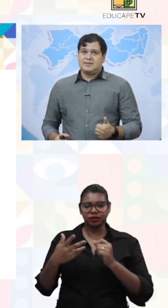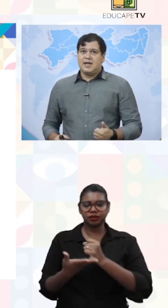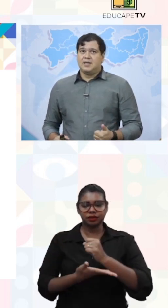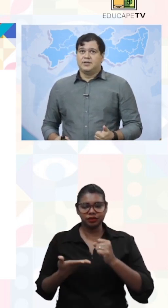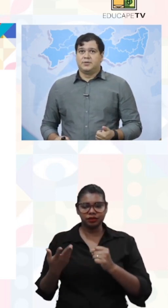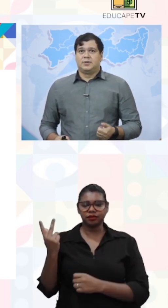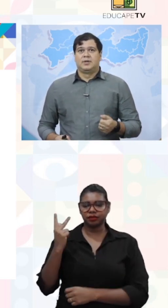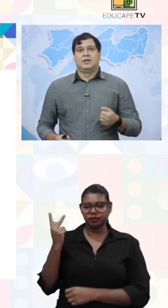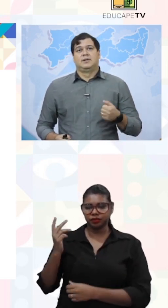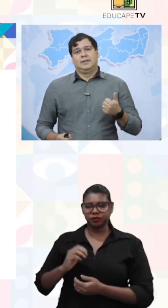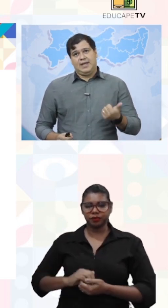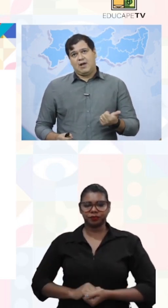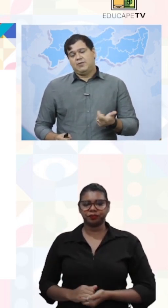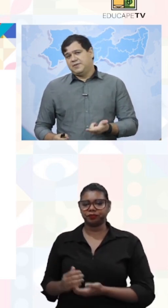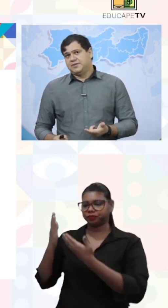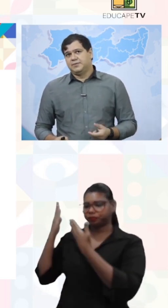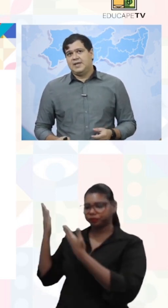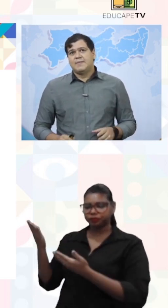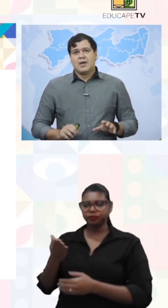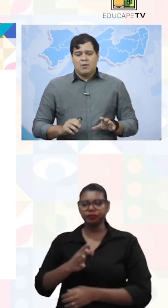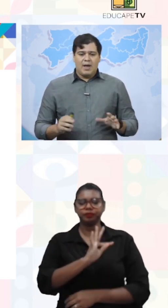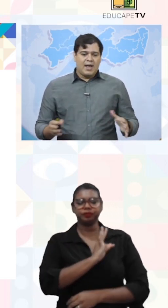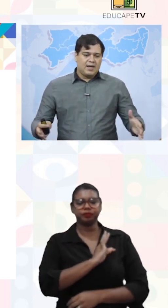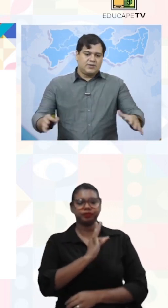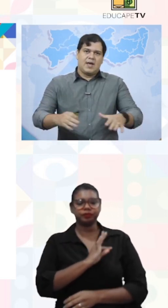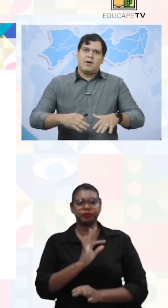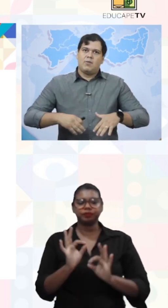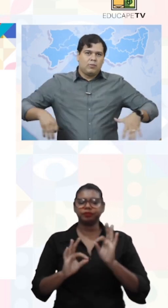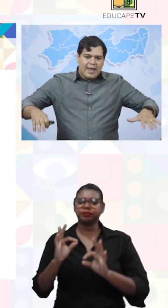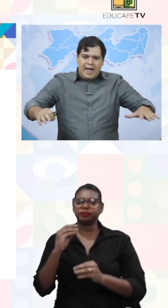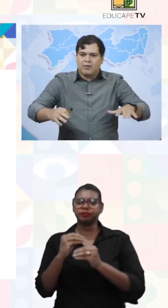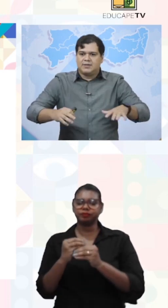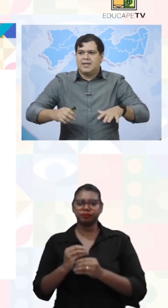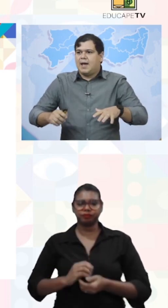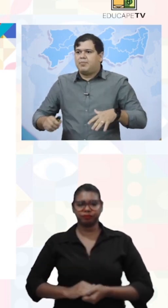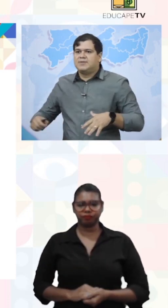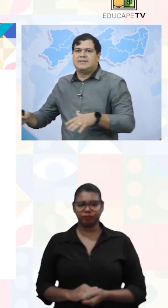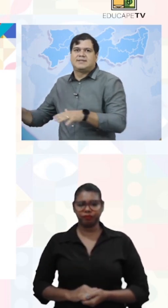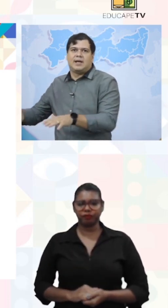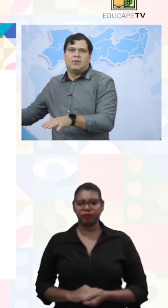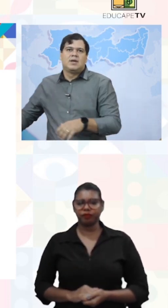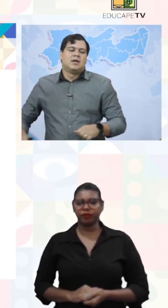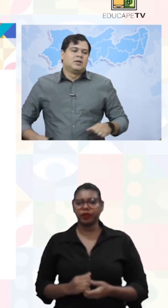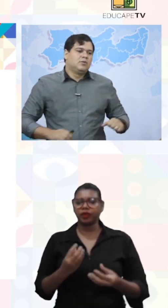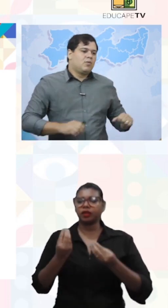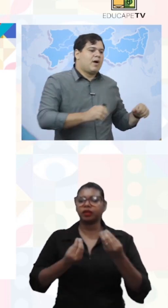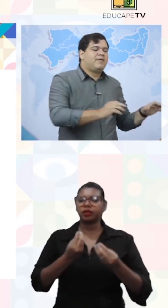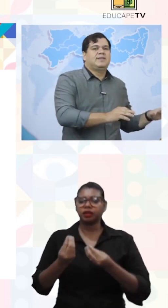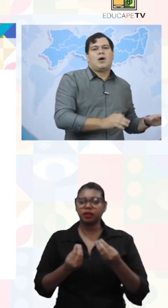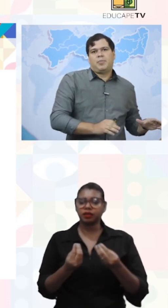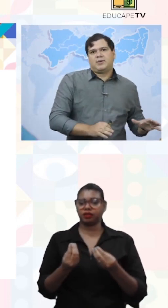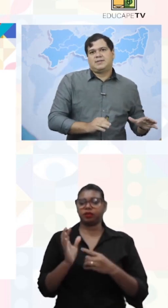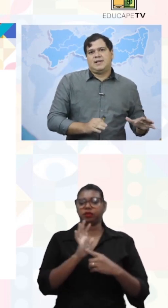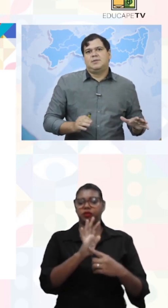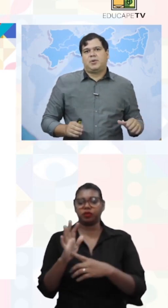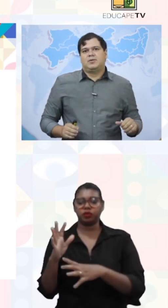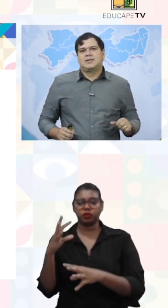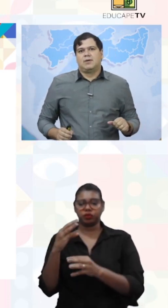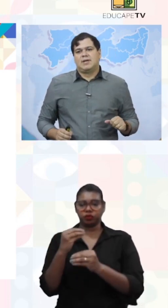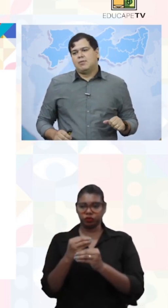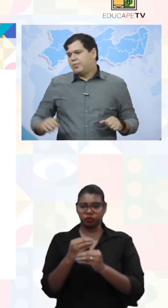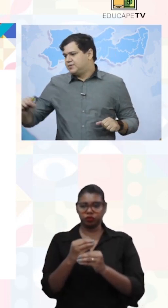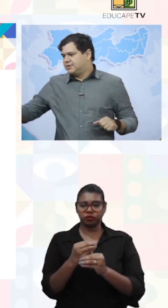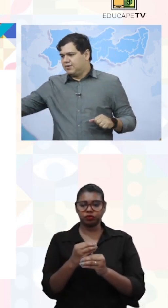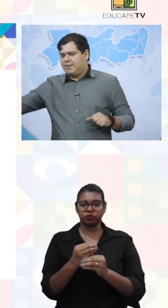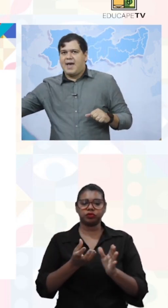Técnicas de arranjo. Layout físico, né? O arranjo é o layout, né? É a posição no qual vai estar o processo de produção,